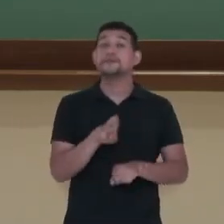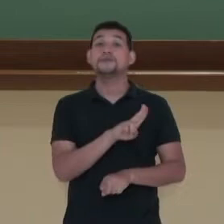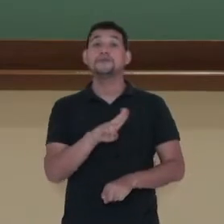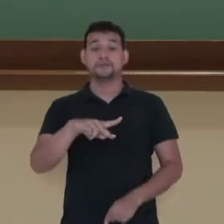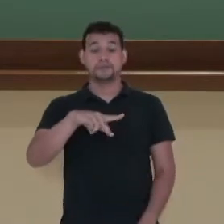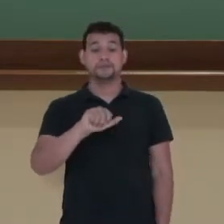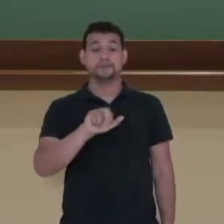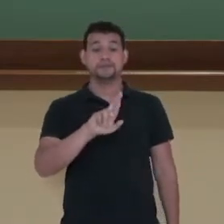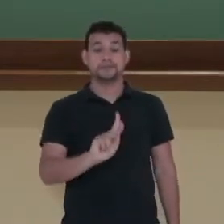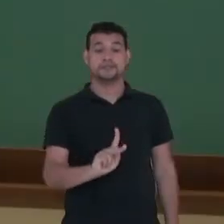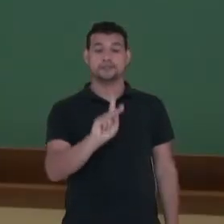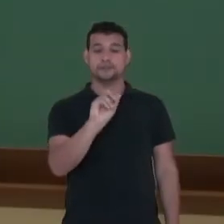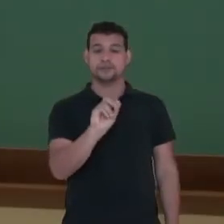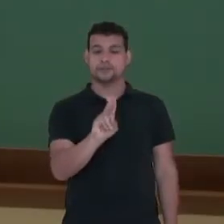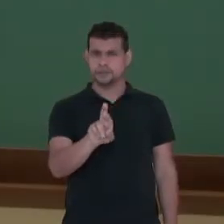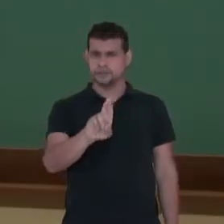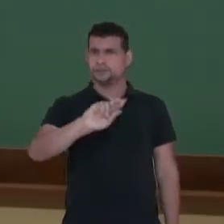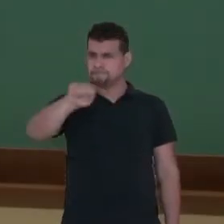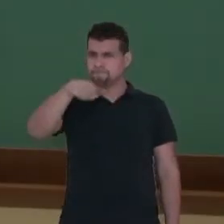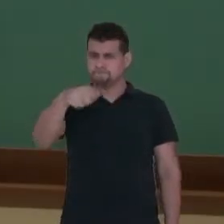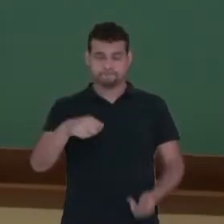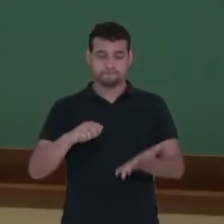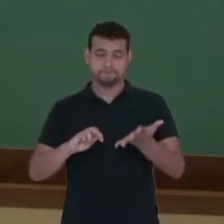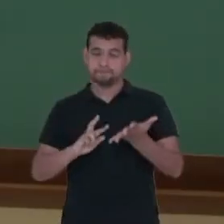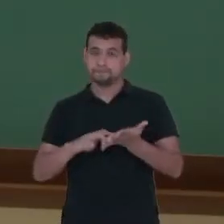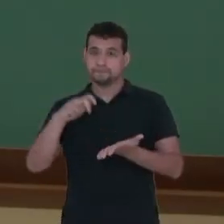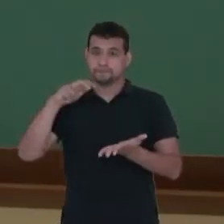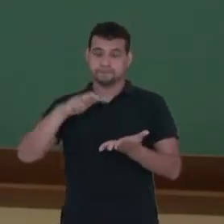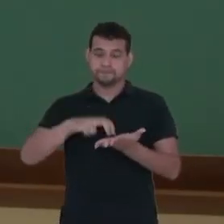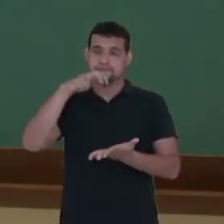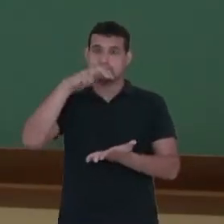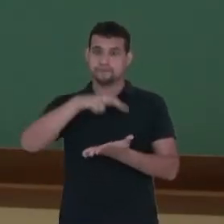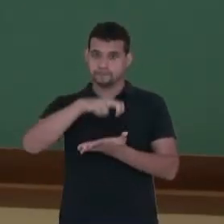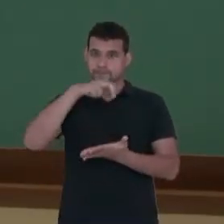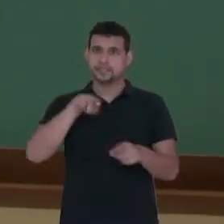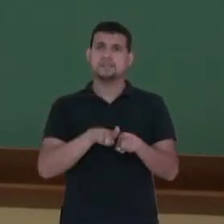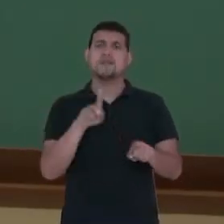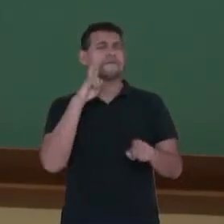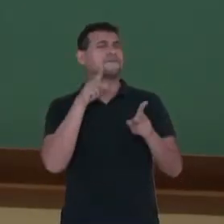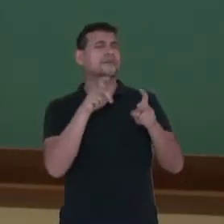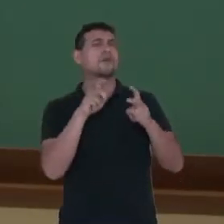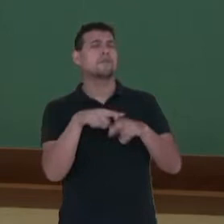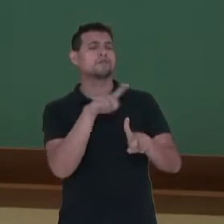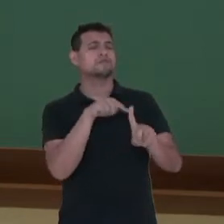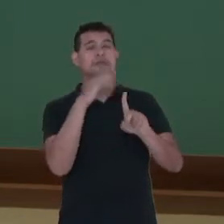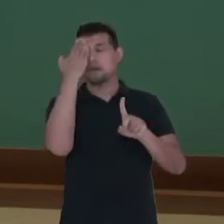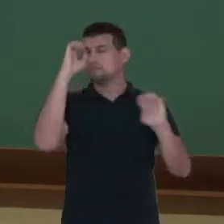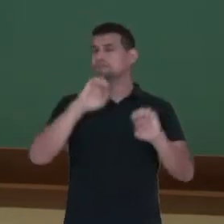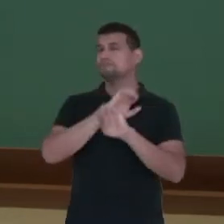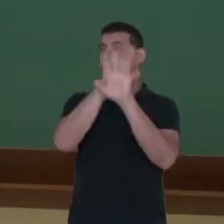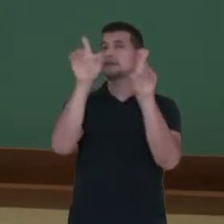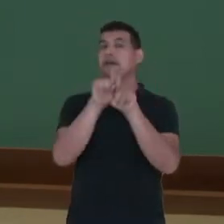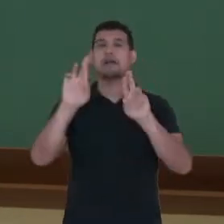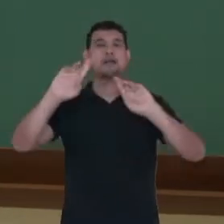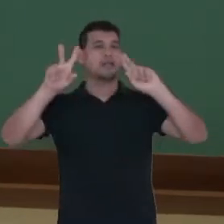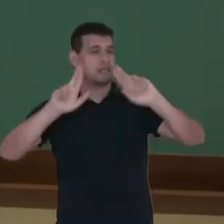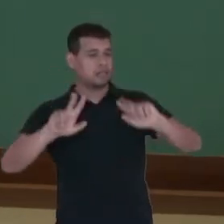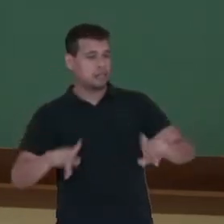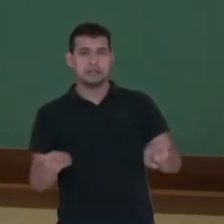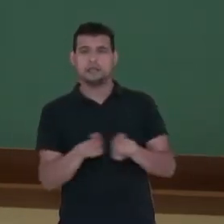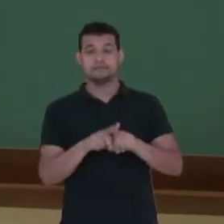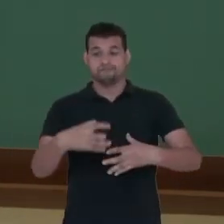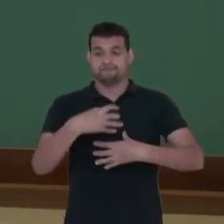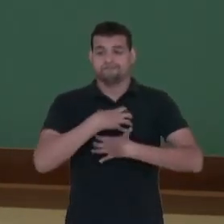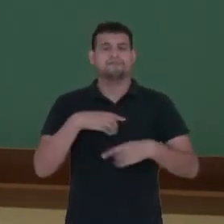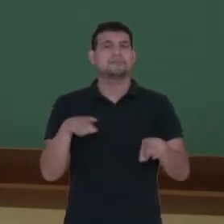parkour. Então, o objetivo desta aula é que vocês compreendam os diferentes